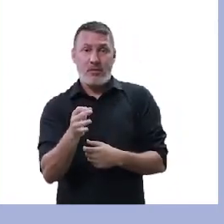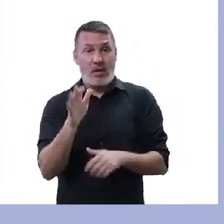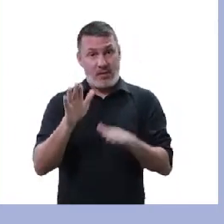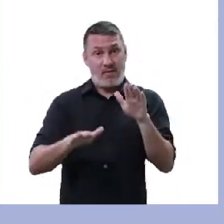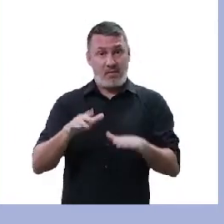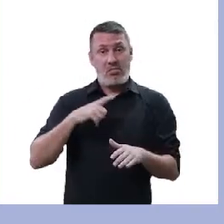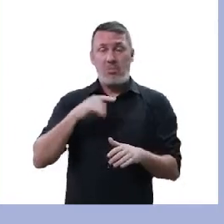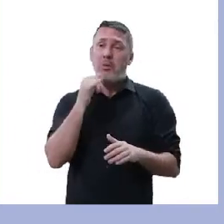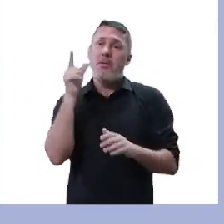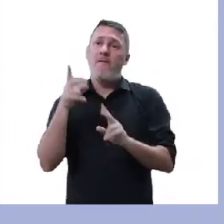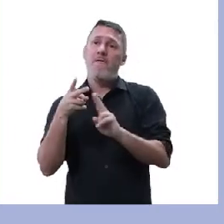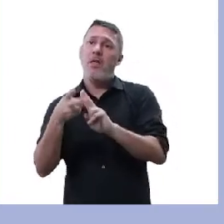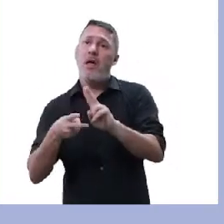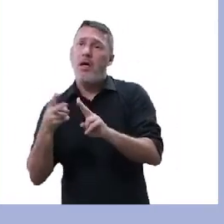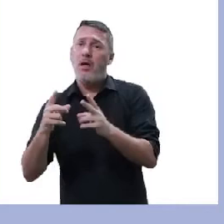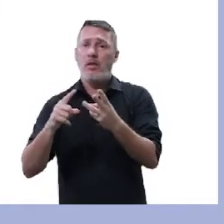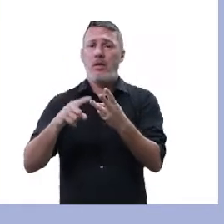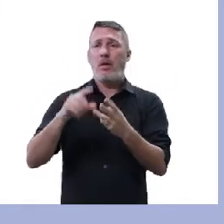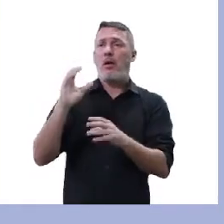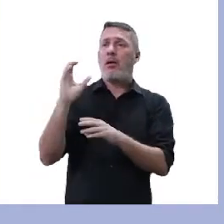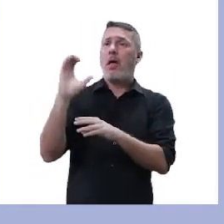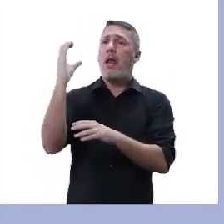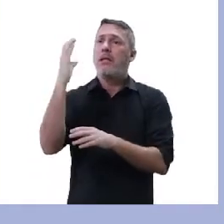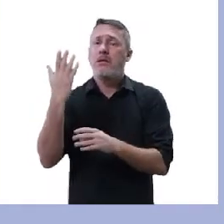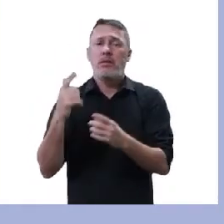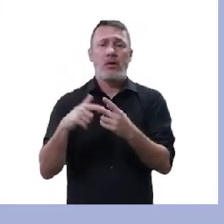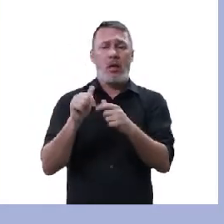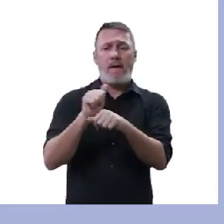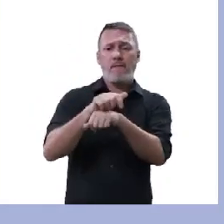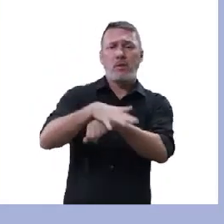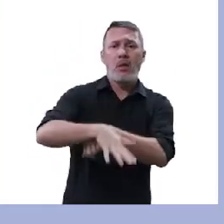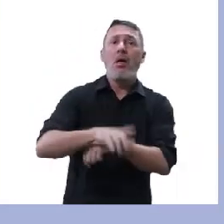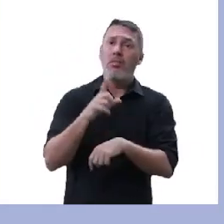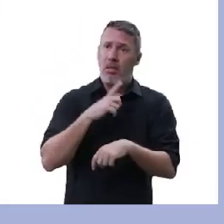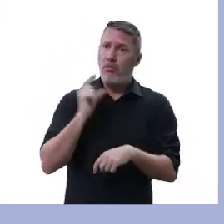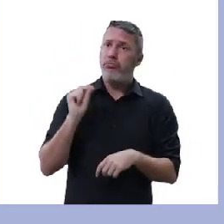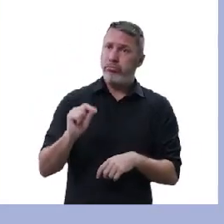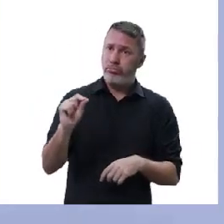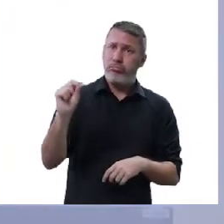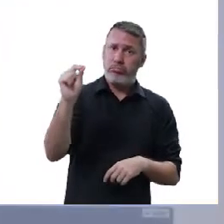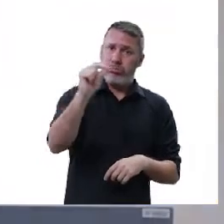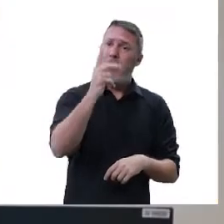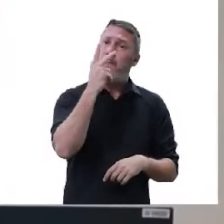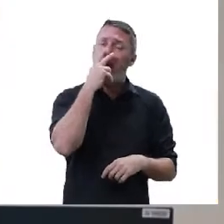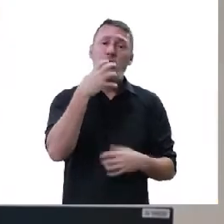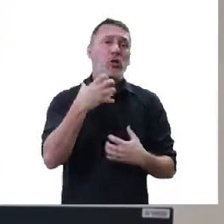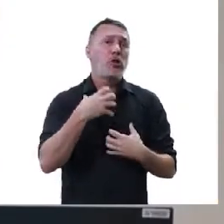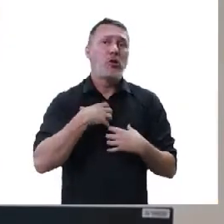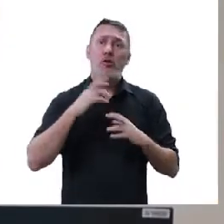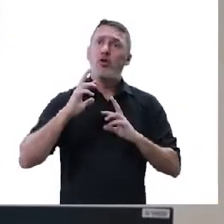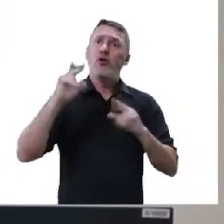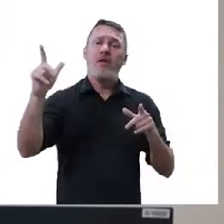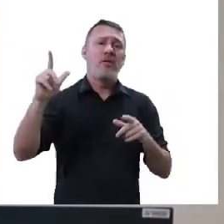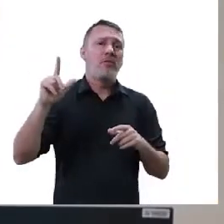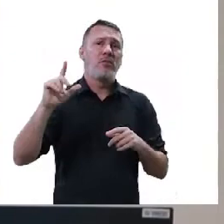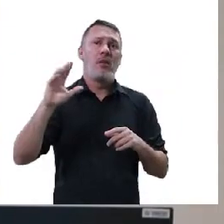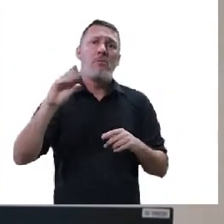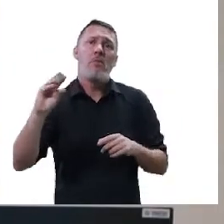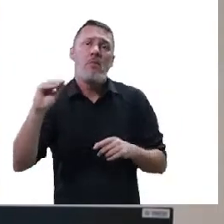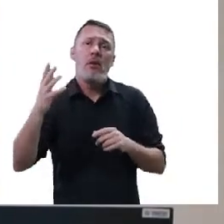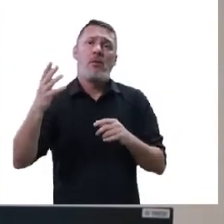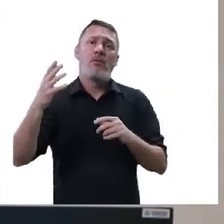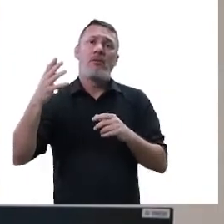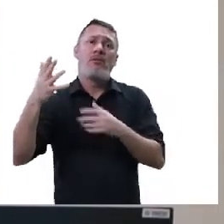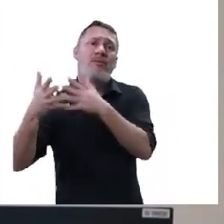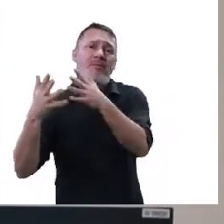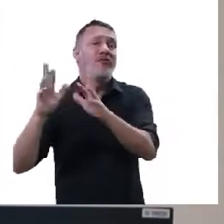vezes, pessoas próximas a mim, Viana, Cariacica, Afonso Cláudio, determinadas regiões, eles têm uma forma diferente de falar. Mas